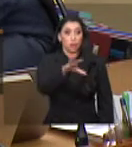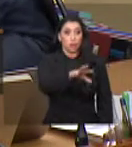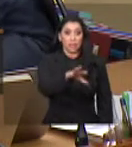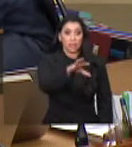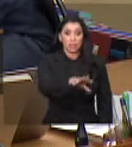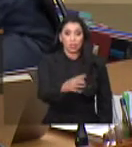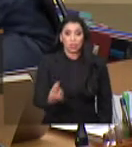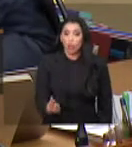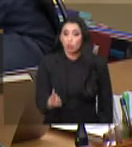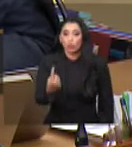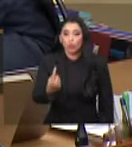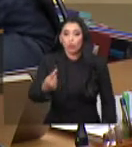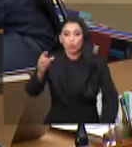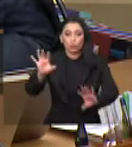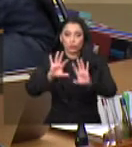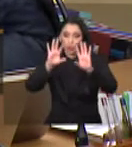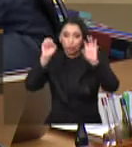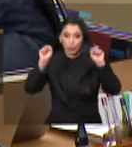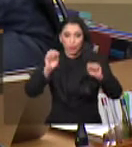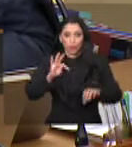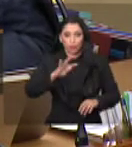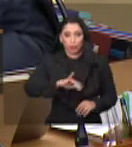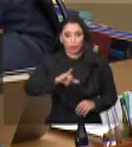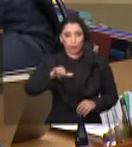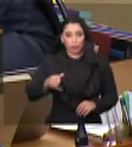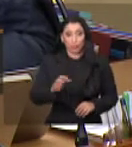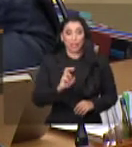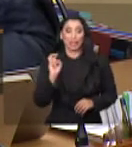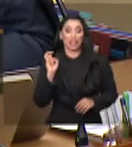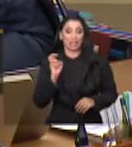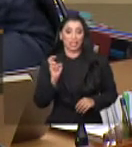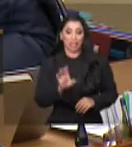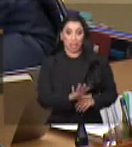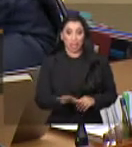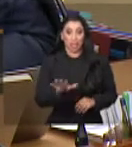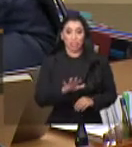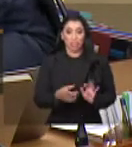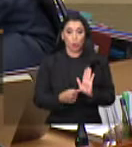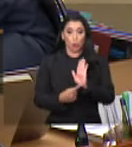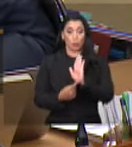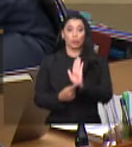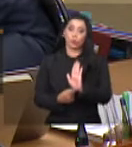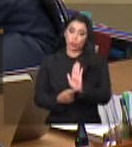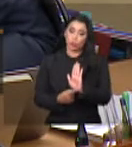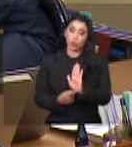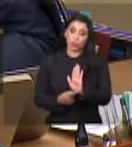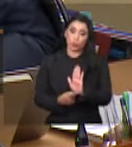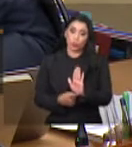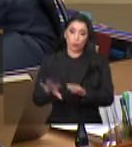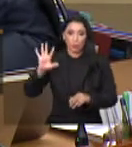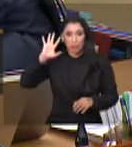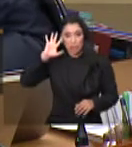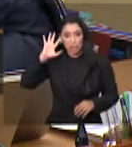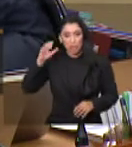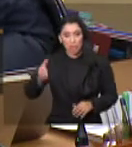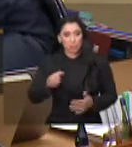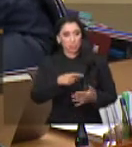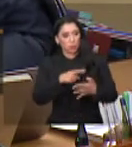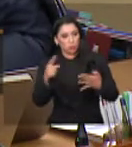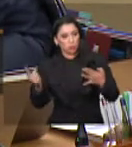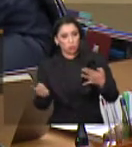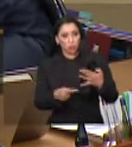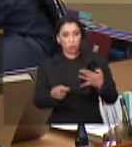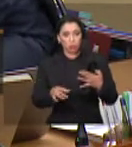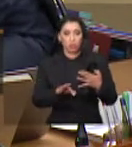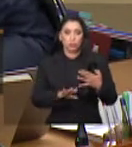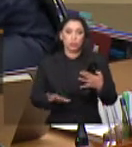apenas um tribunal regional que é o da quinta região apresentou uma decisão ou uma jurisprudência